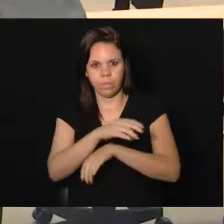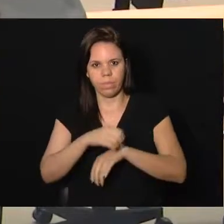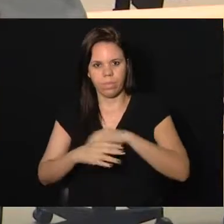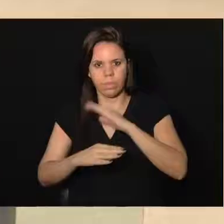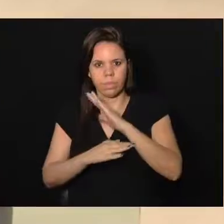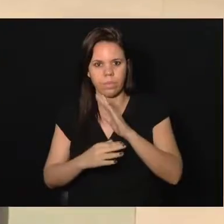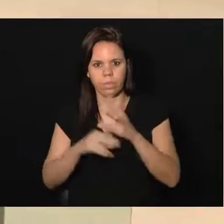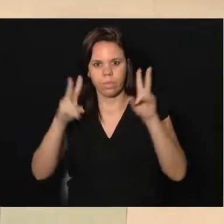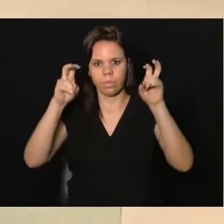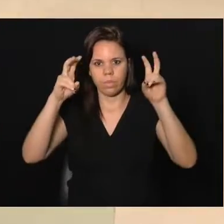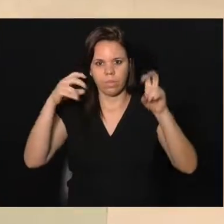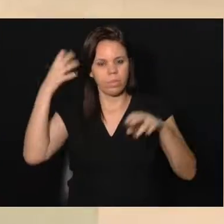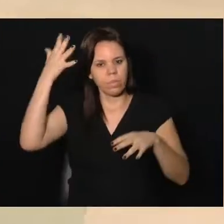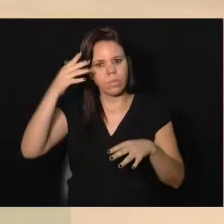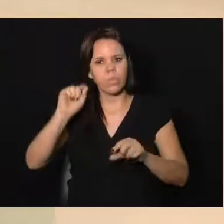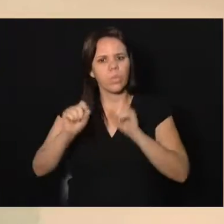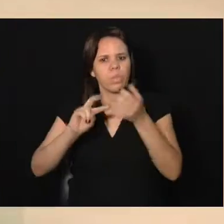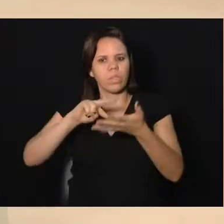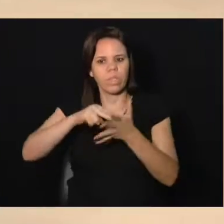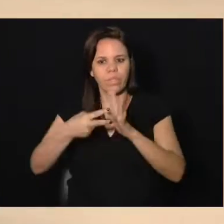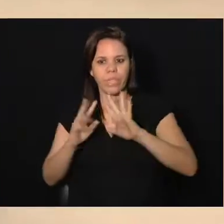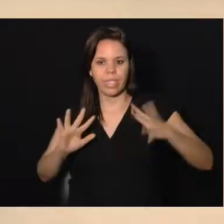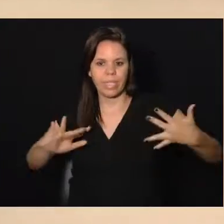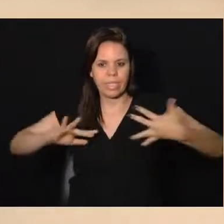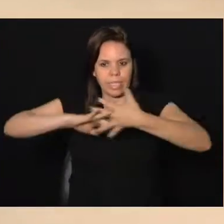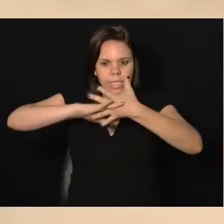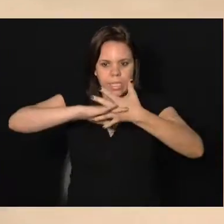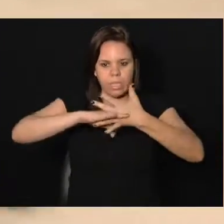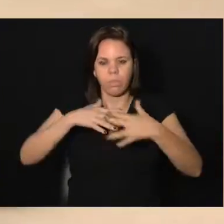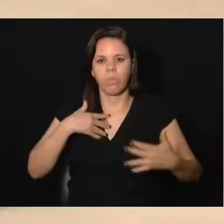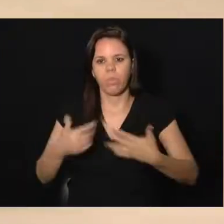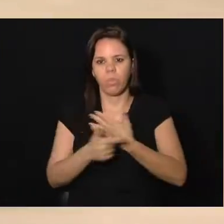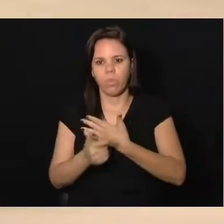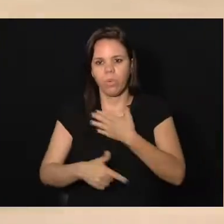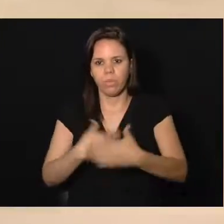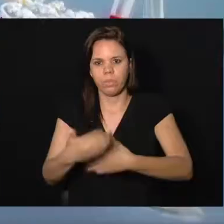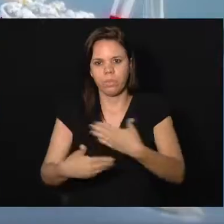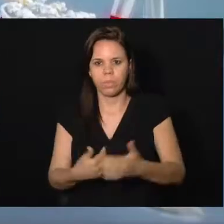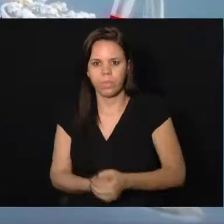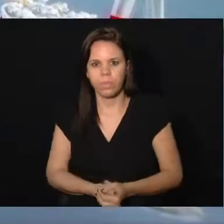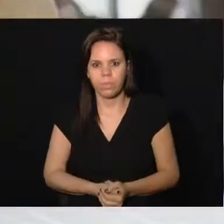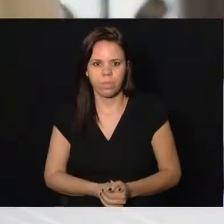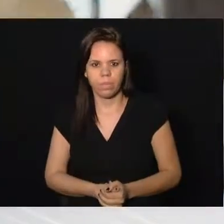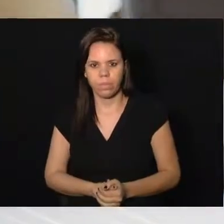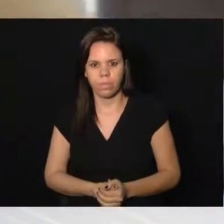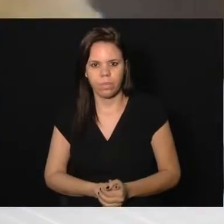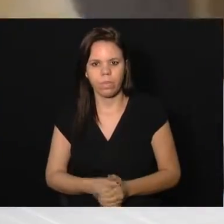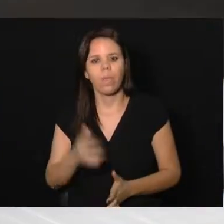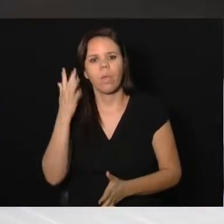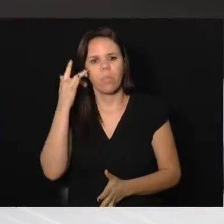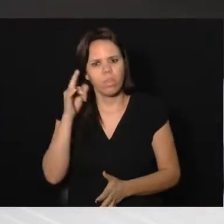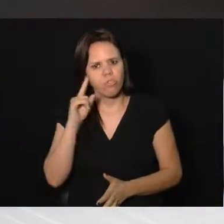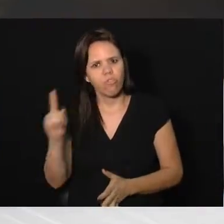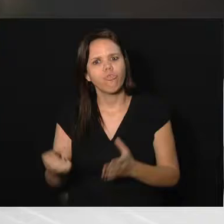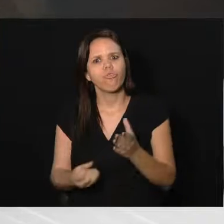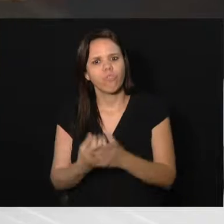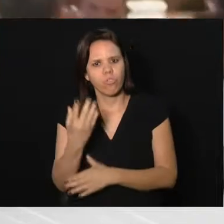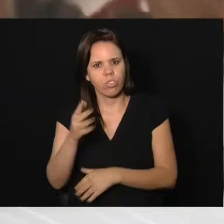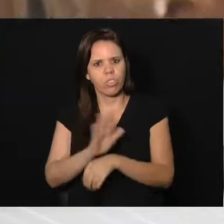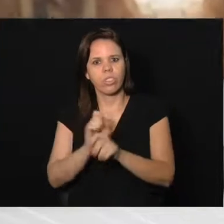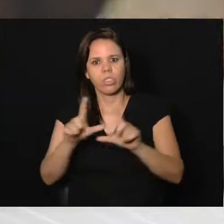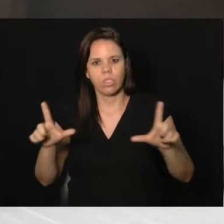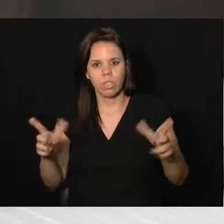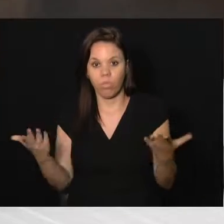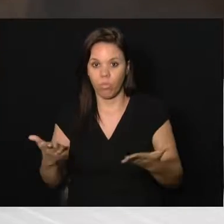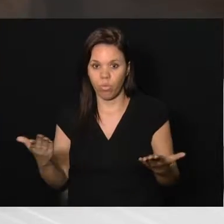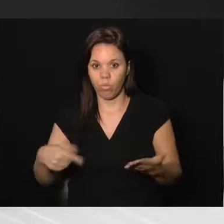com o tema O que é cidadania e qual o meu papel neste processo. Amanhã é dia de estreias no cinema,